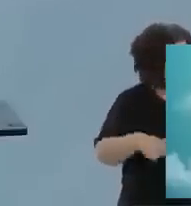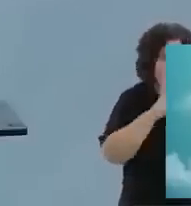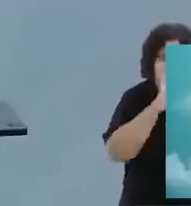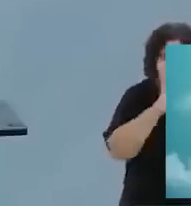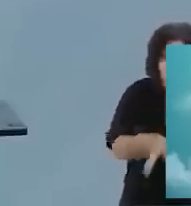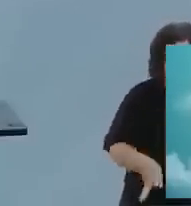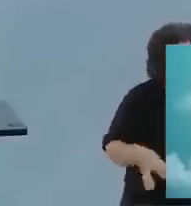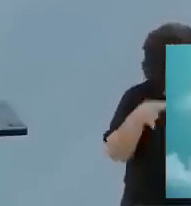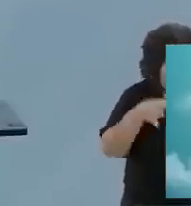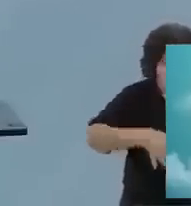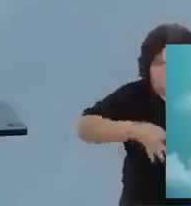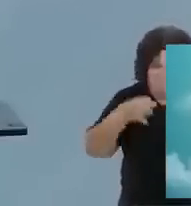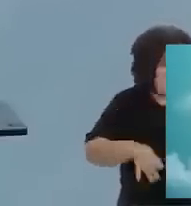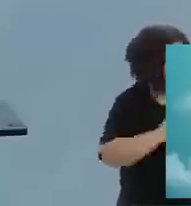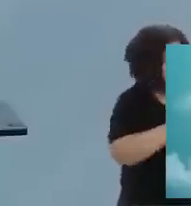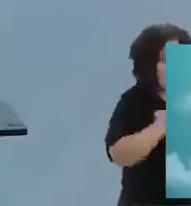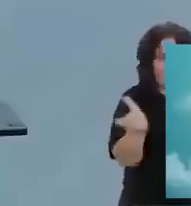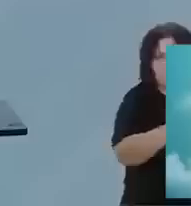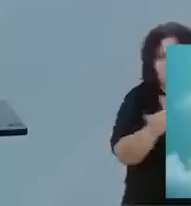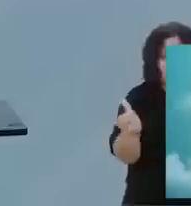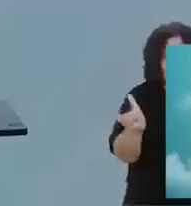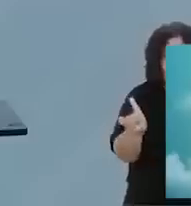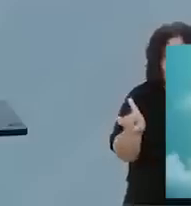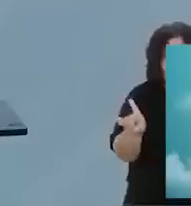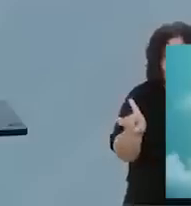condenar, o meu papel não é